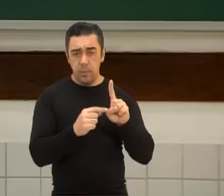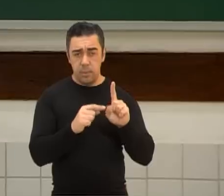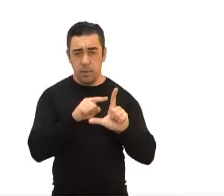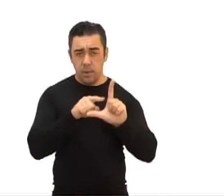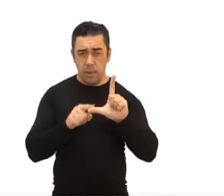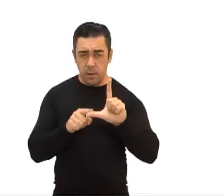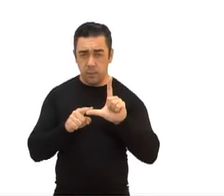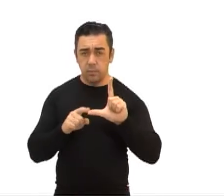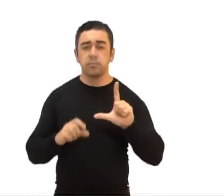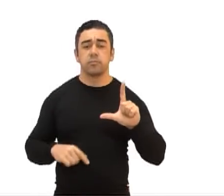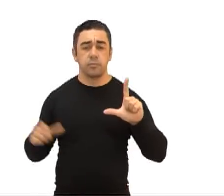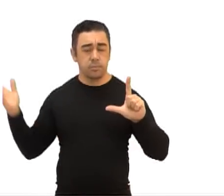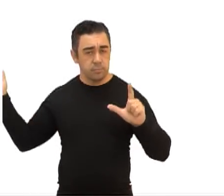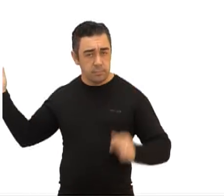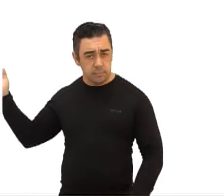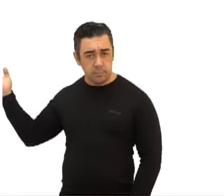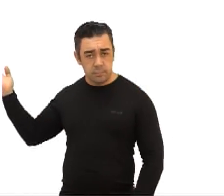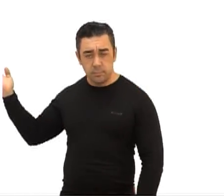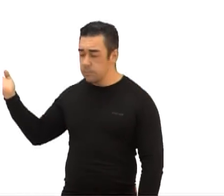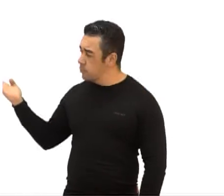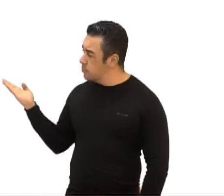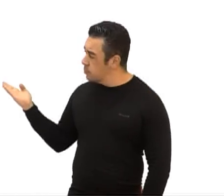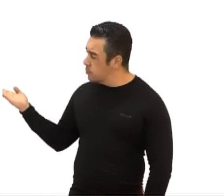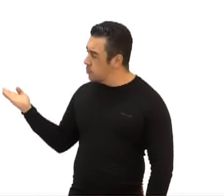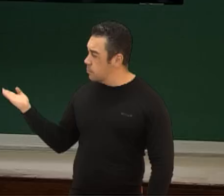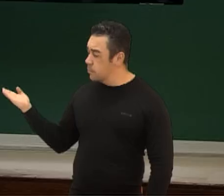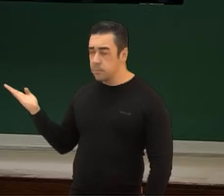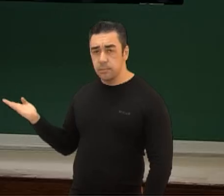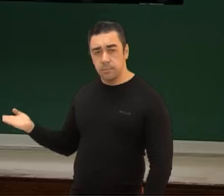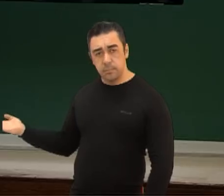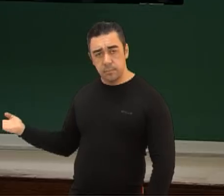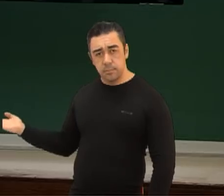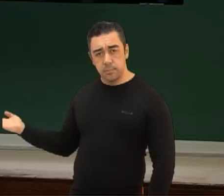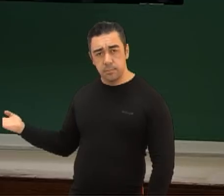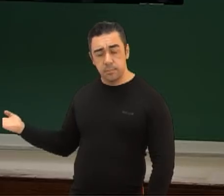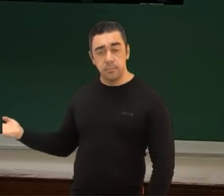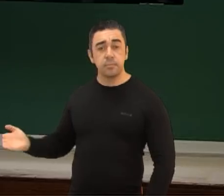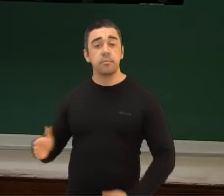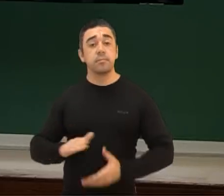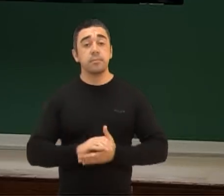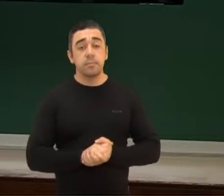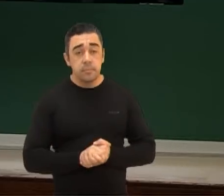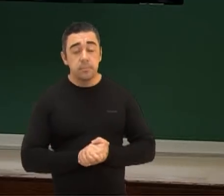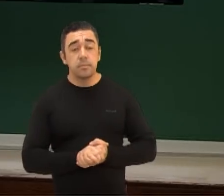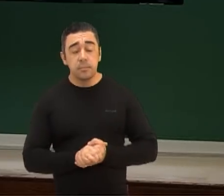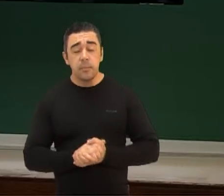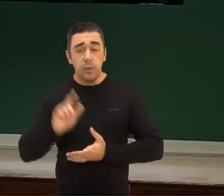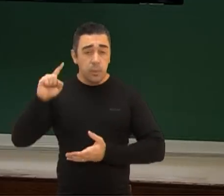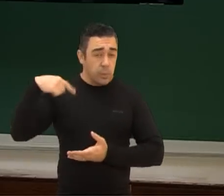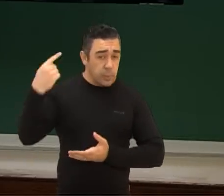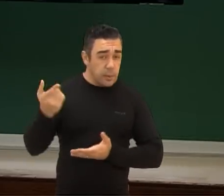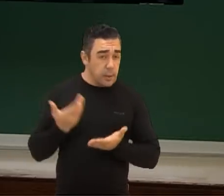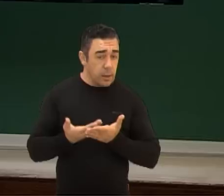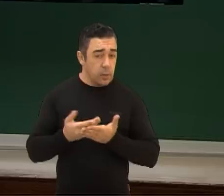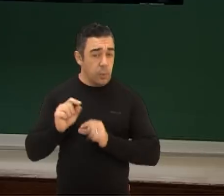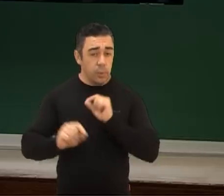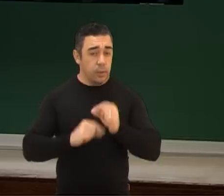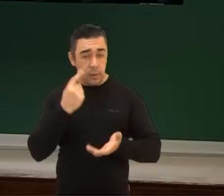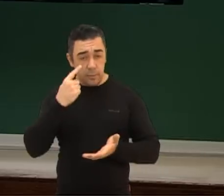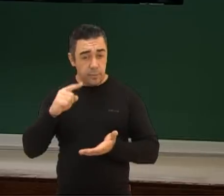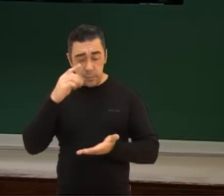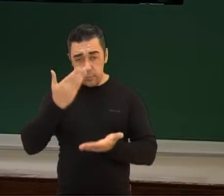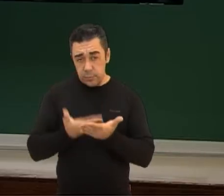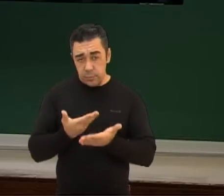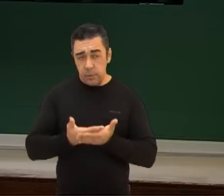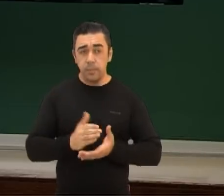sobre ângulos congruentes, ângulos consecutivos e ângulos adjacentes. E na próxima aula, o que nós vamos